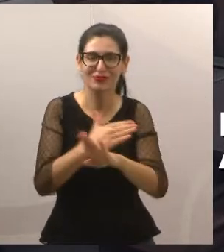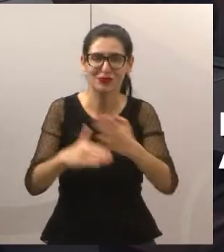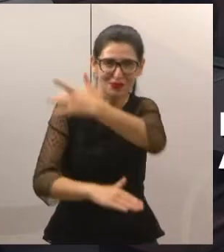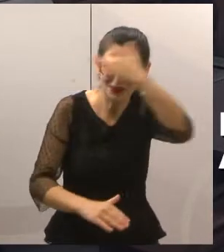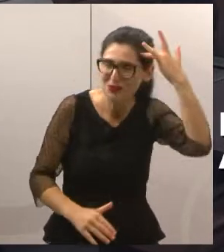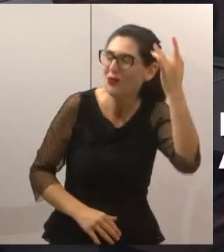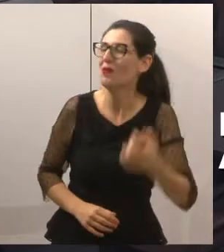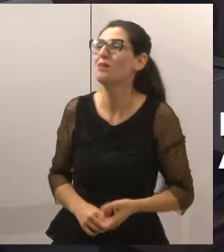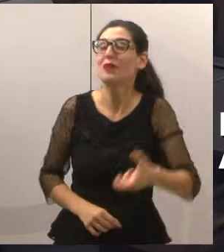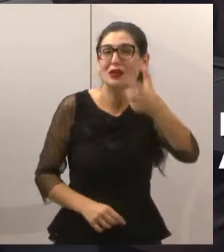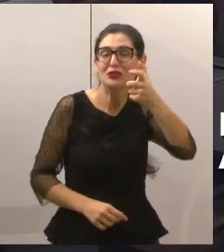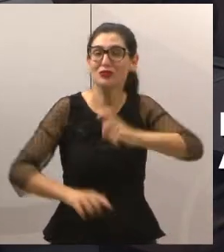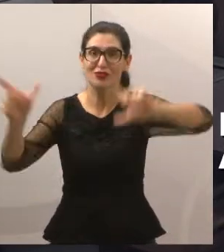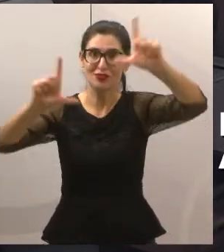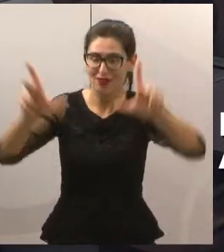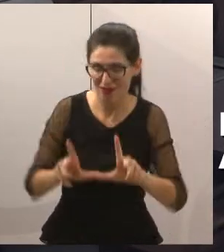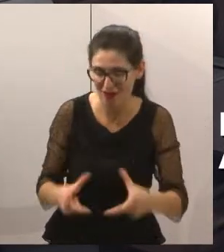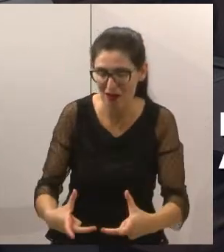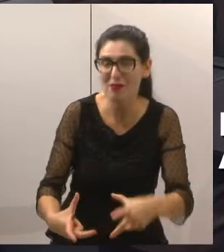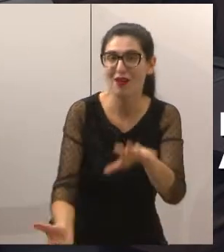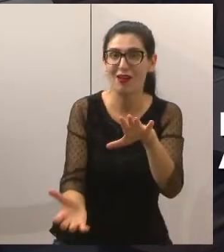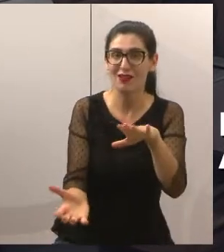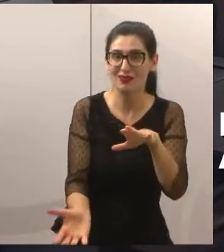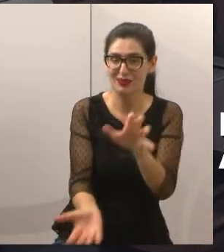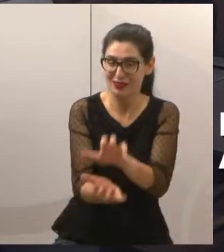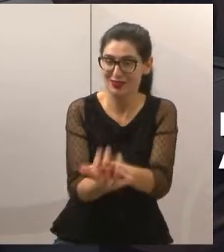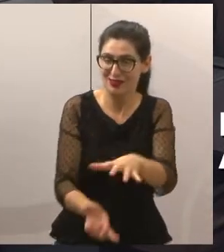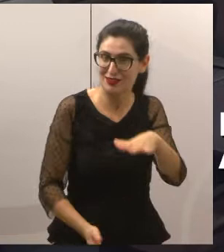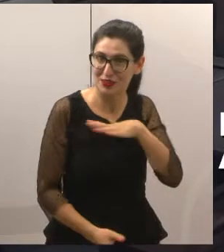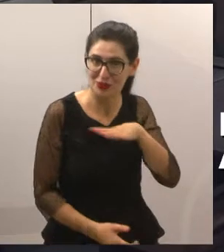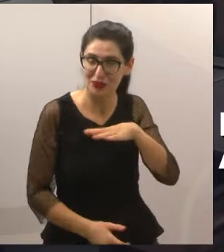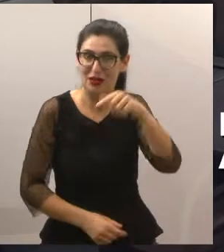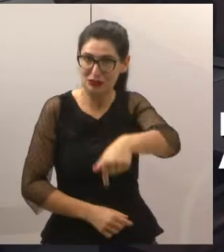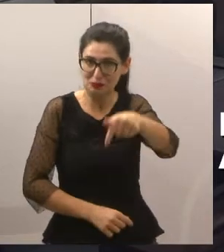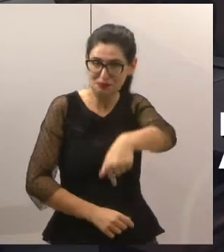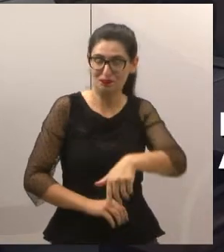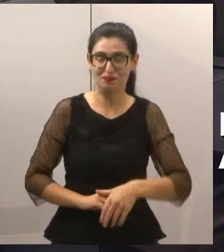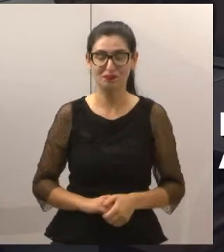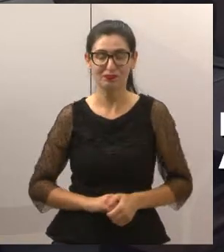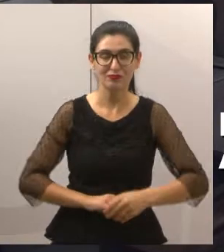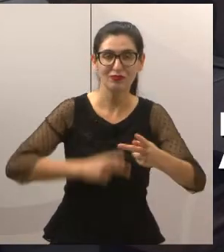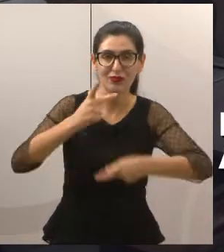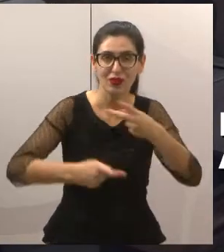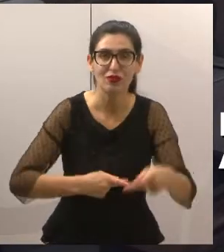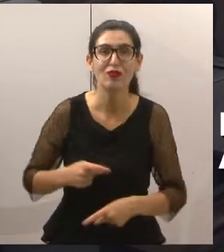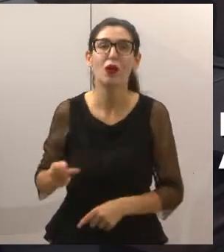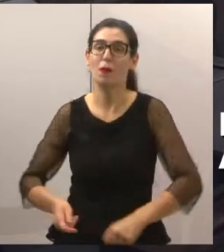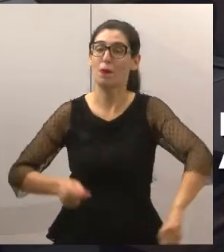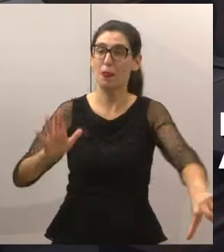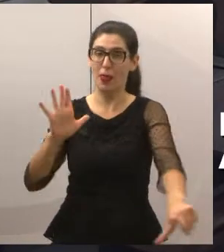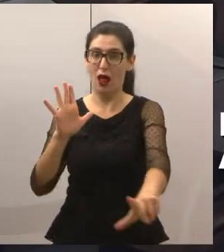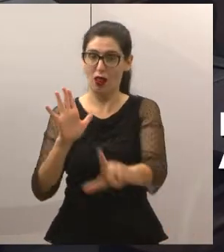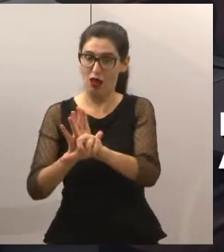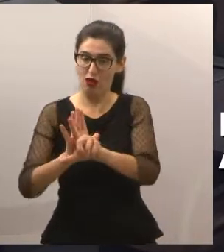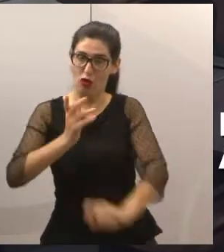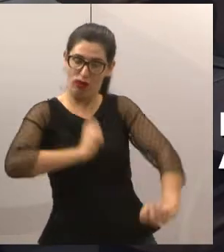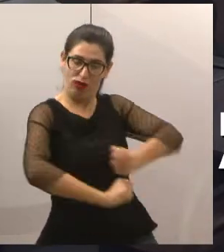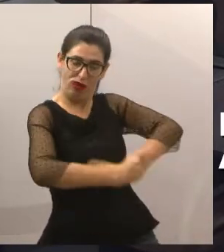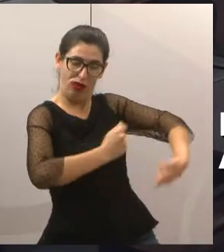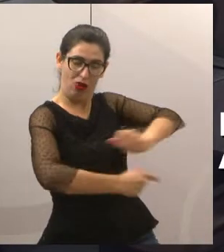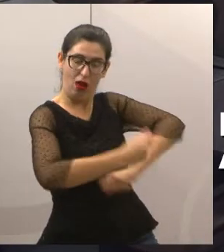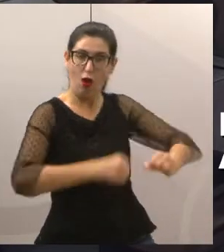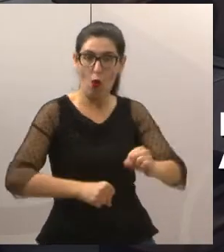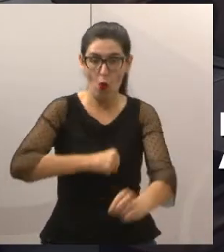TV Câmara de Jacareí. Hoje a gente vai falar um pouquinho sobre a LOA, né, que é a Lei Orçamentária Anual. Ela